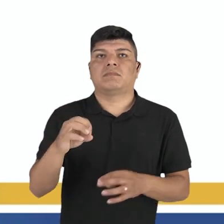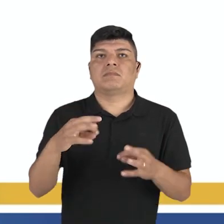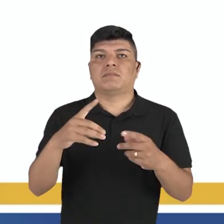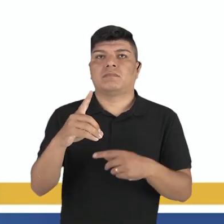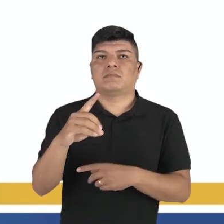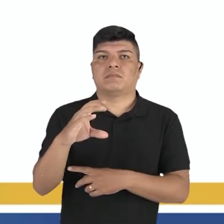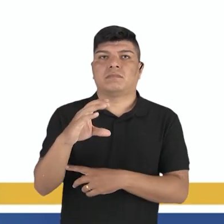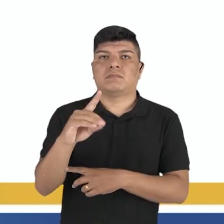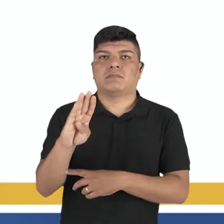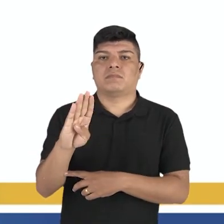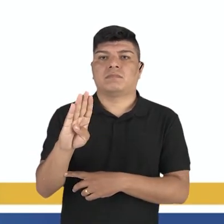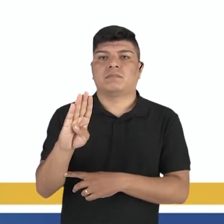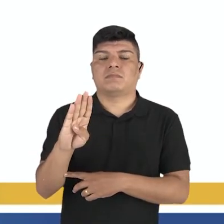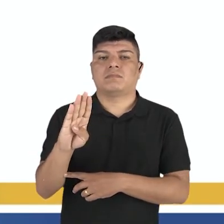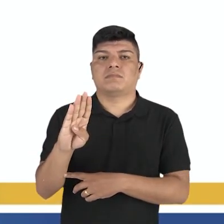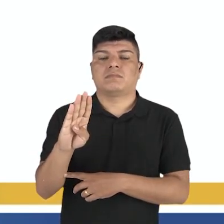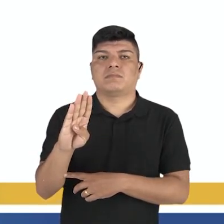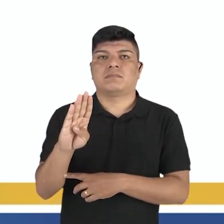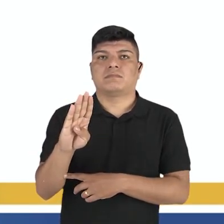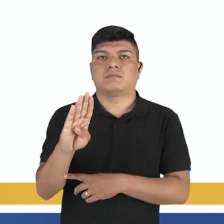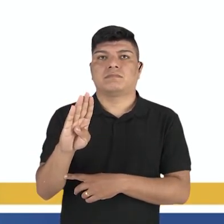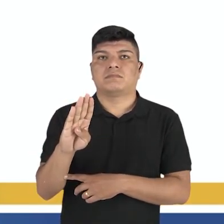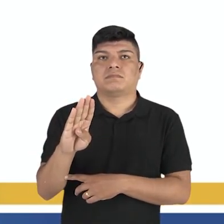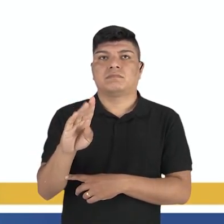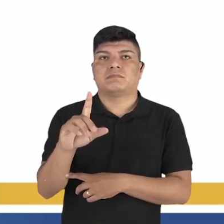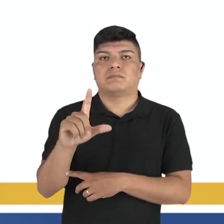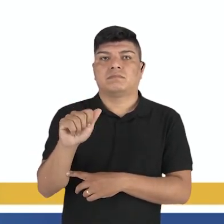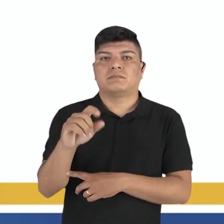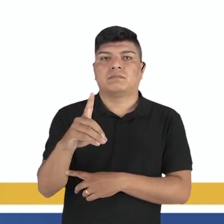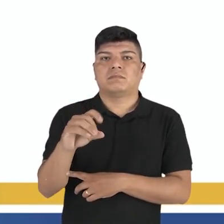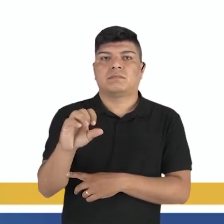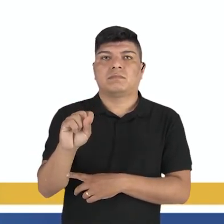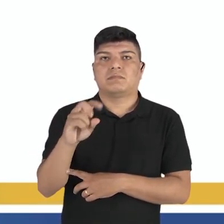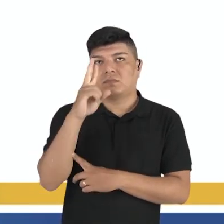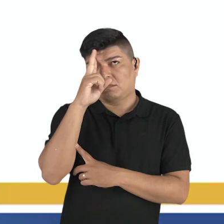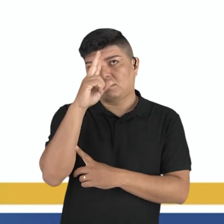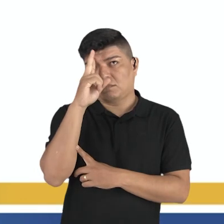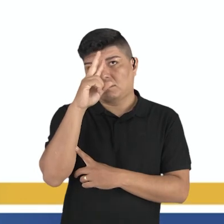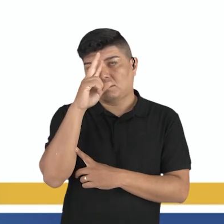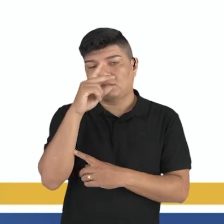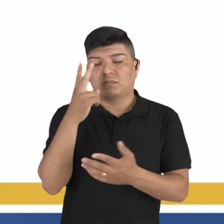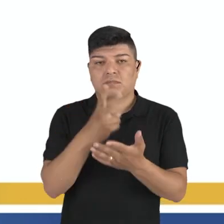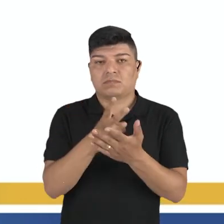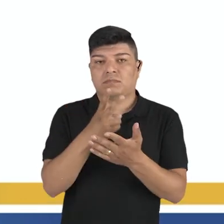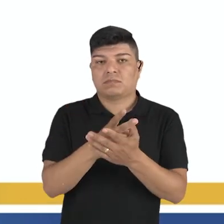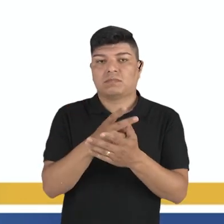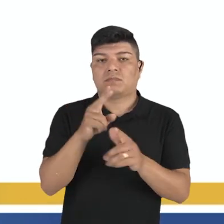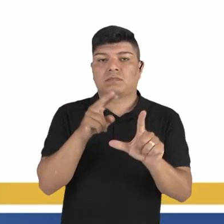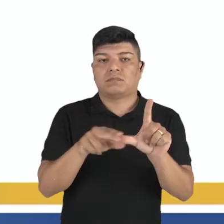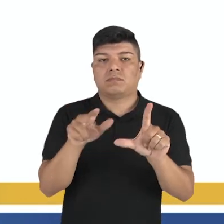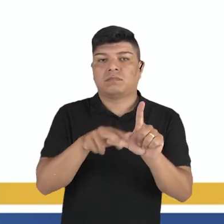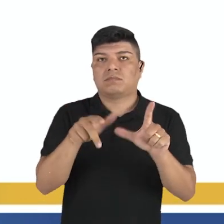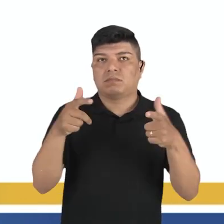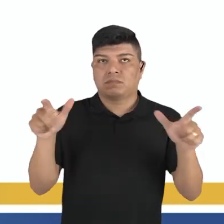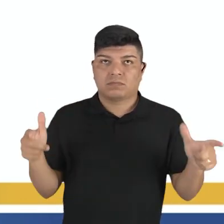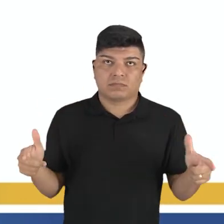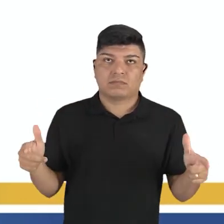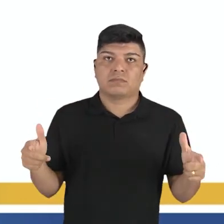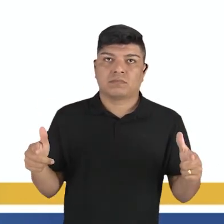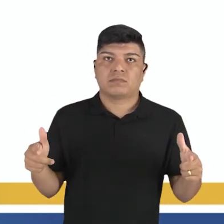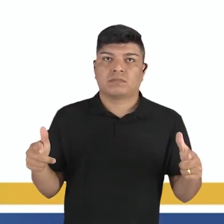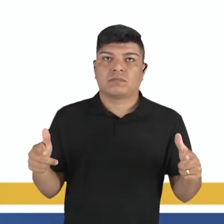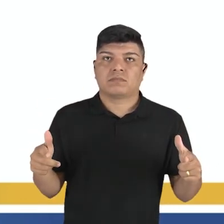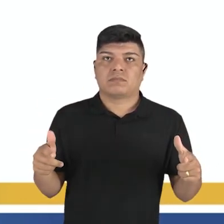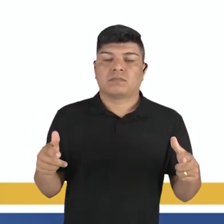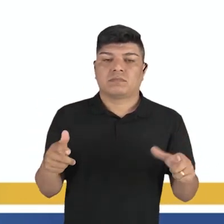o C e o B. Agora, lados, lembrando, tem que representar sempre com letra maiúscula, né? Tanto os vértices